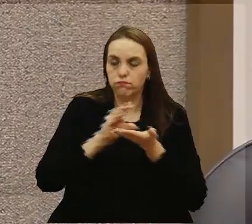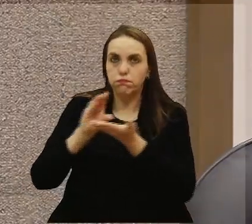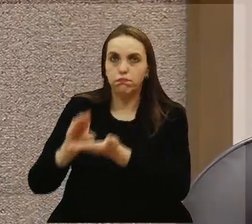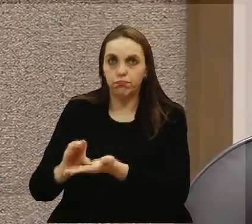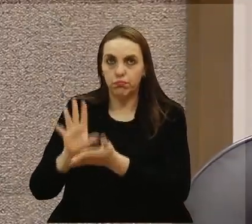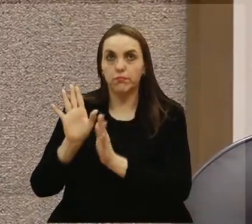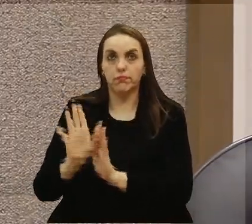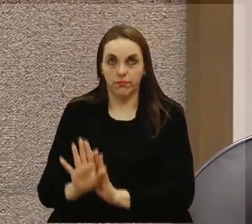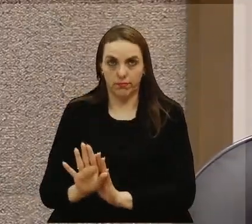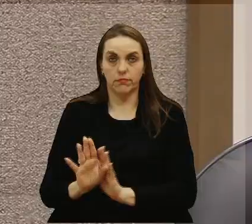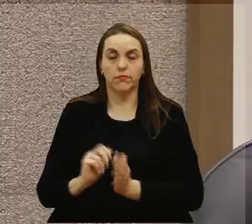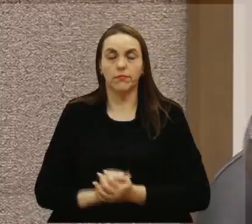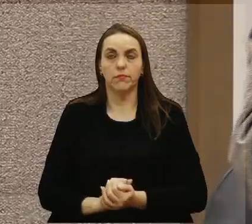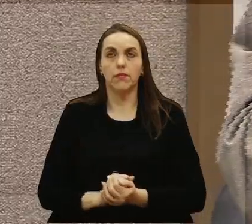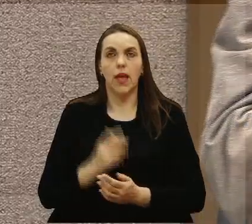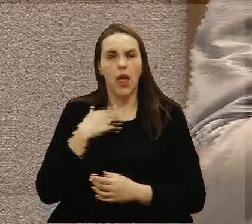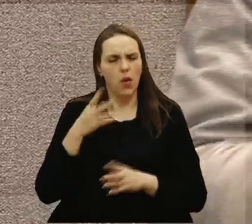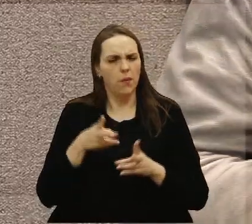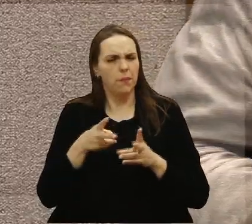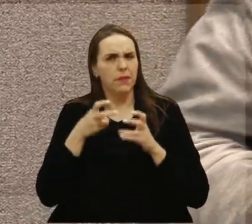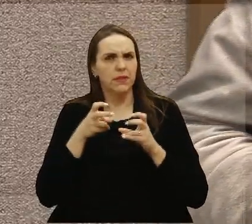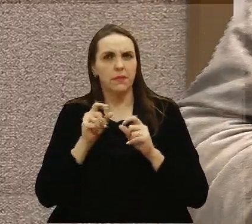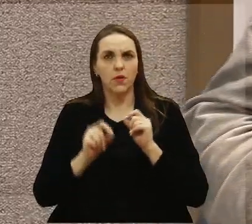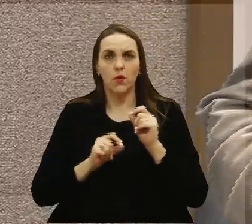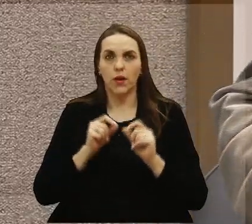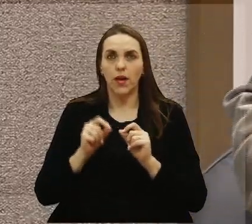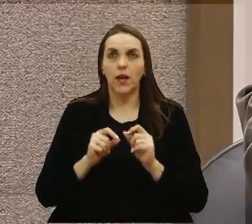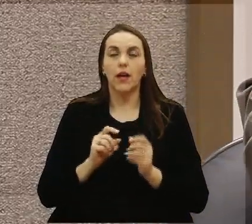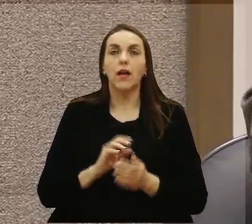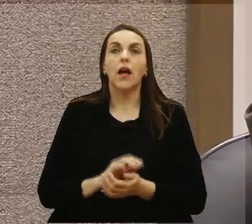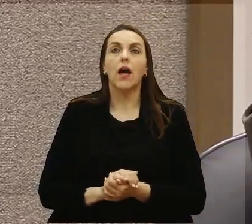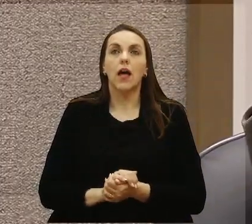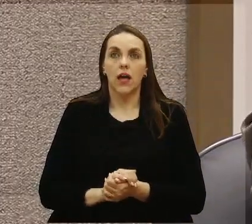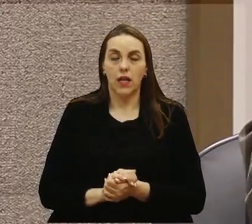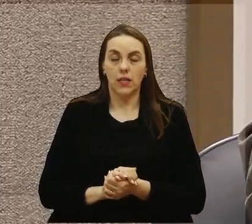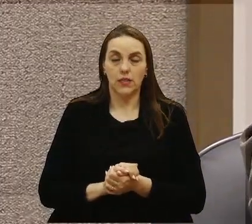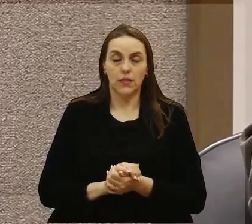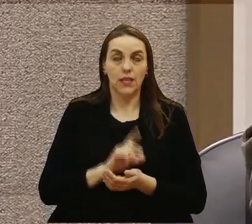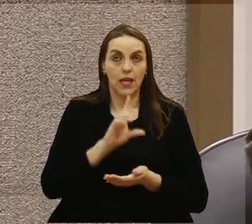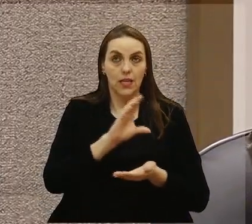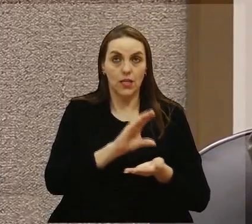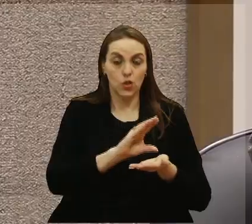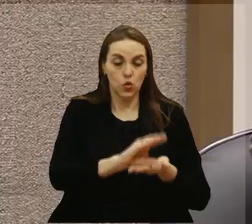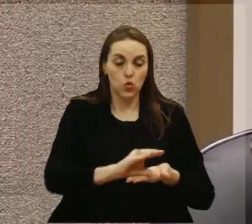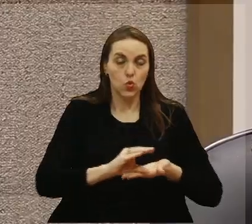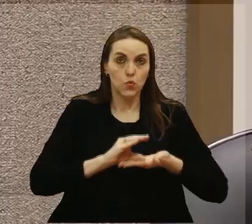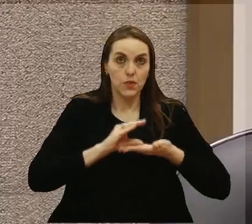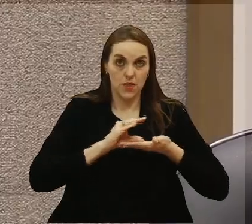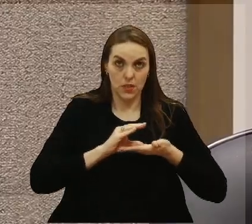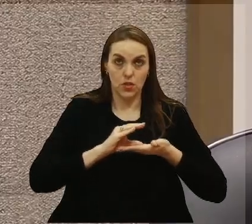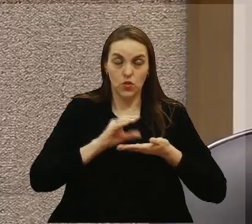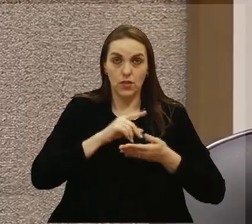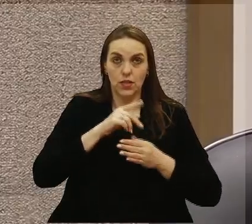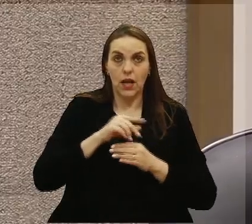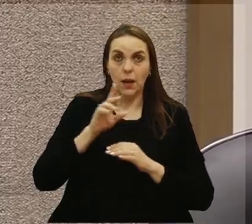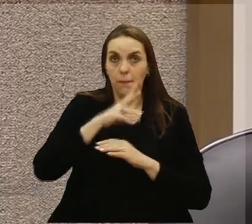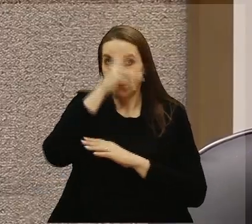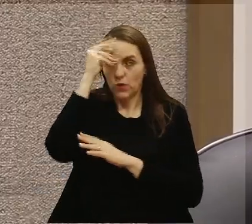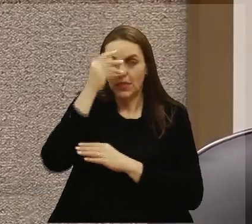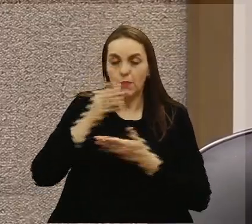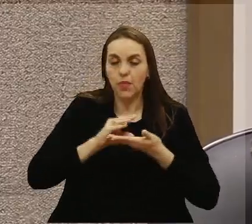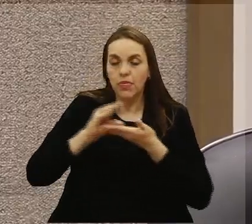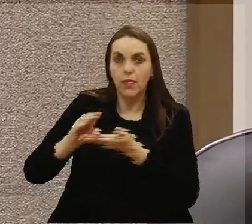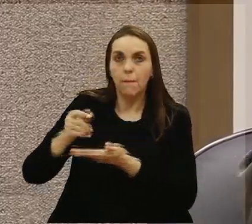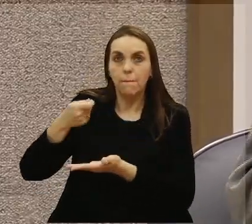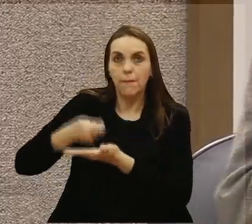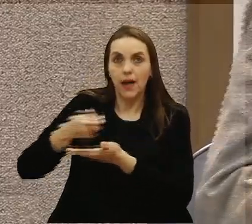Eu anotei aqui, porque o subsídio do município à passagem